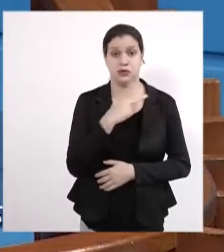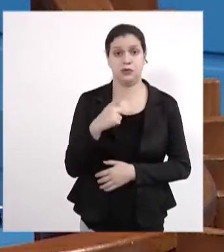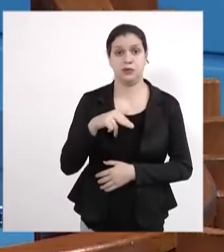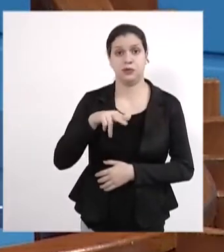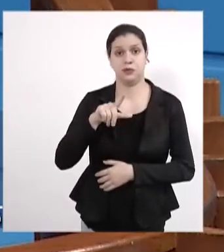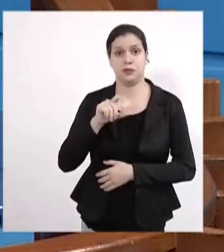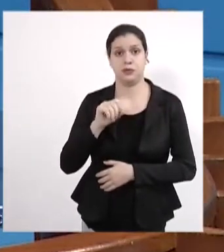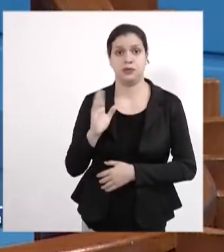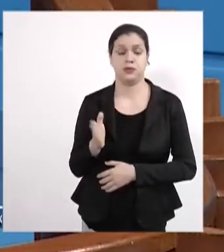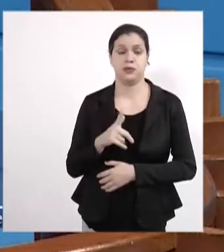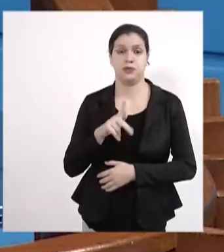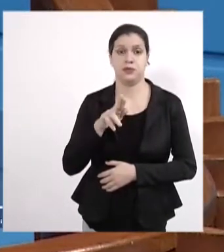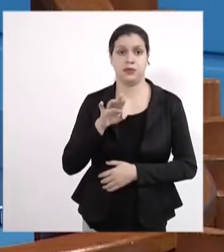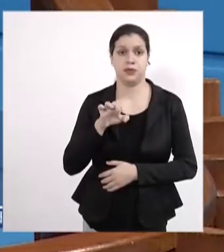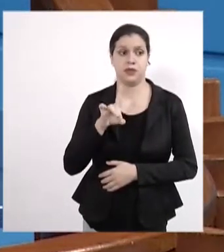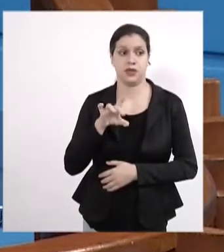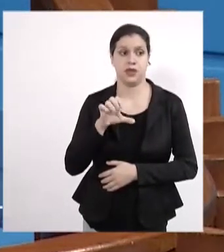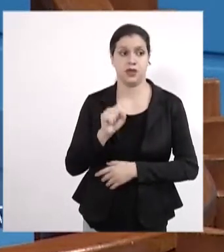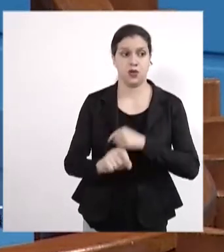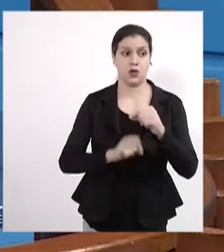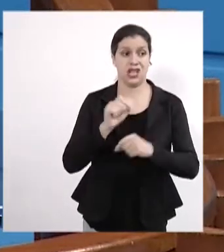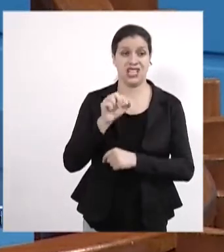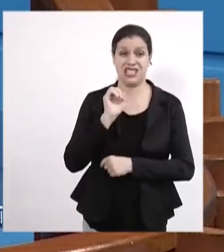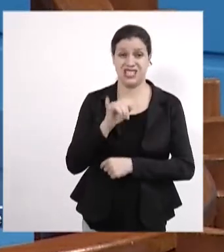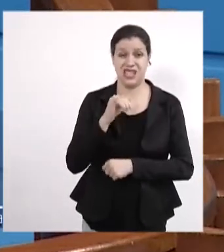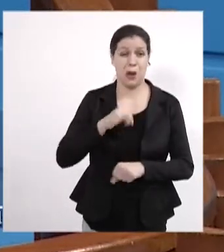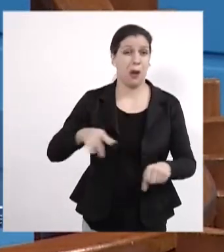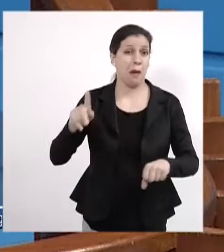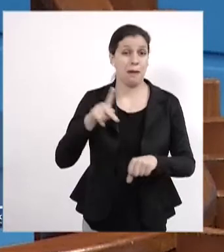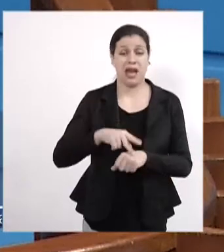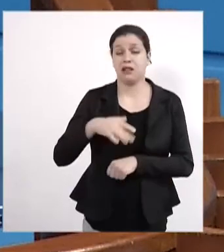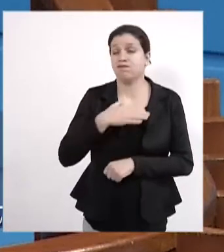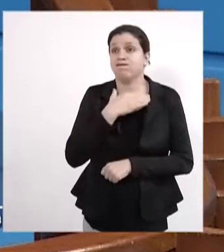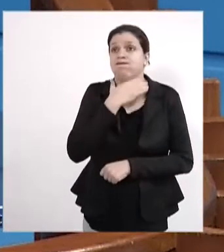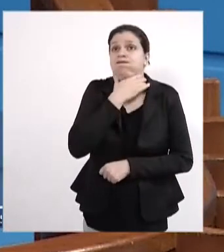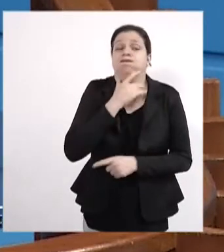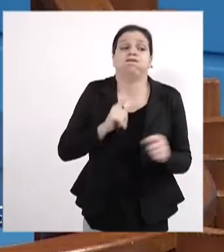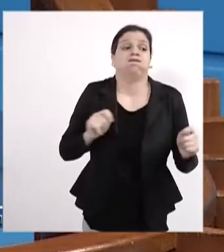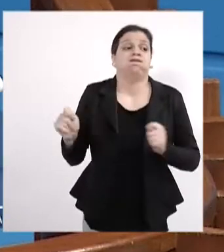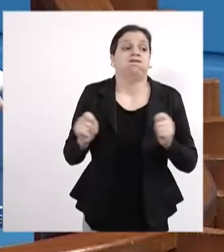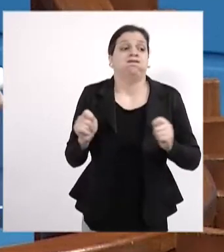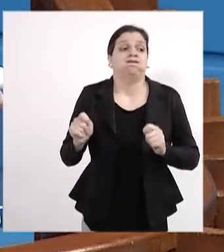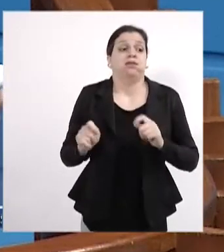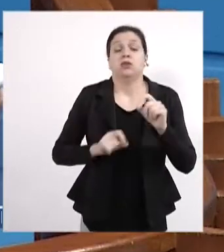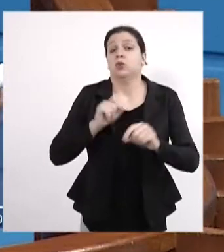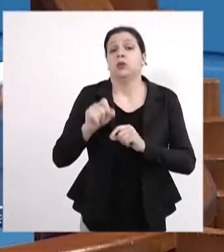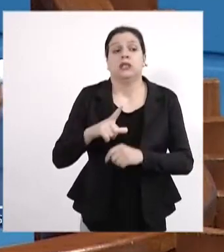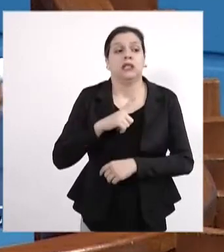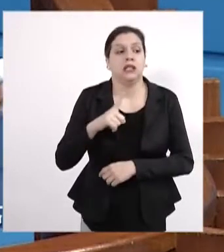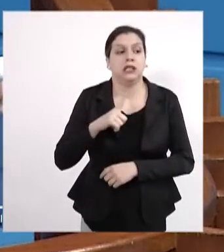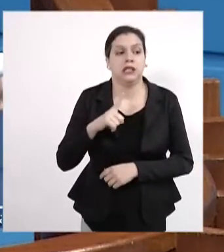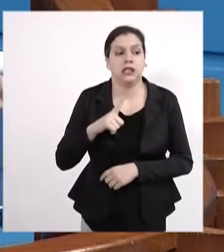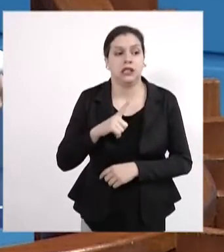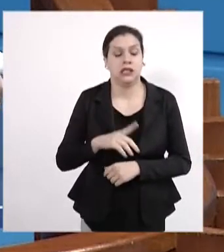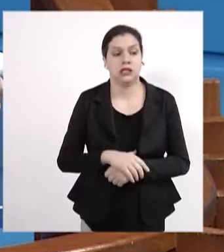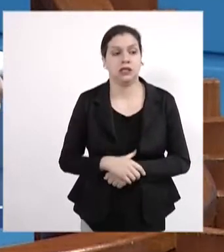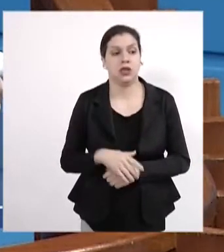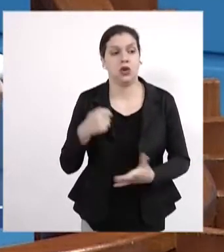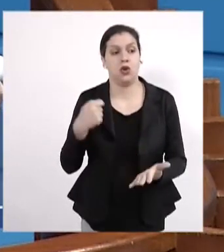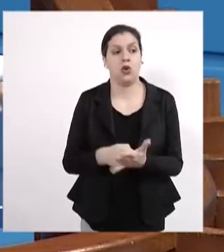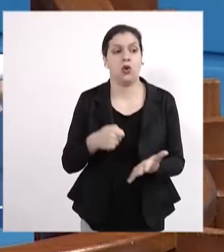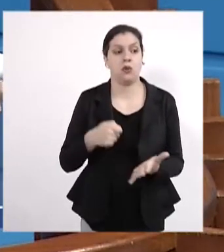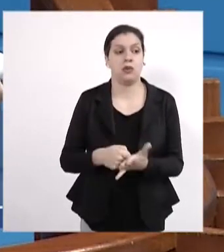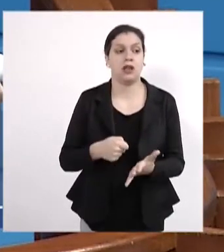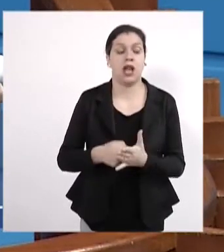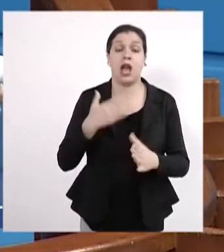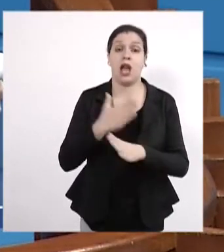país entrar numa crise aguda, vai ter um gatilho automático e obrigá-lo a